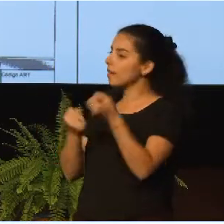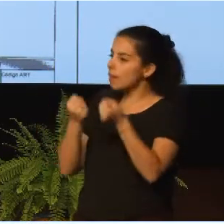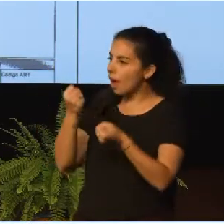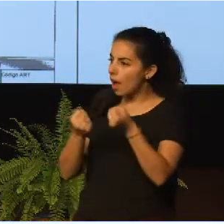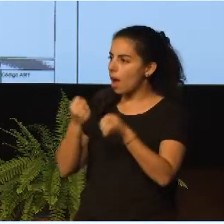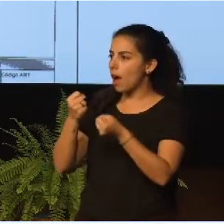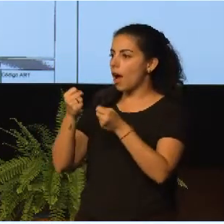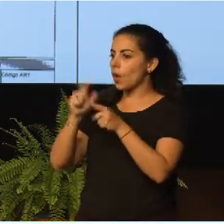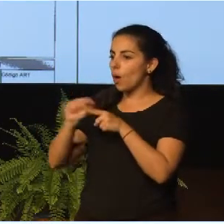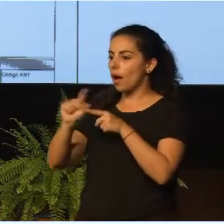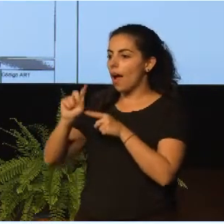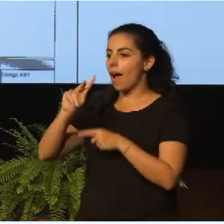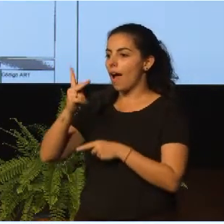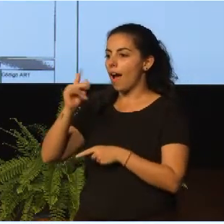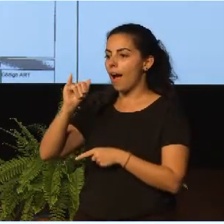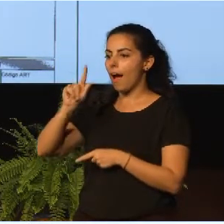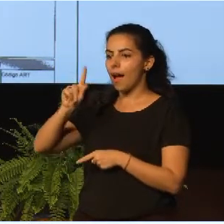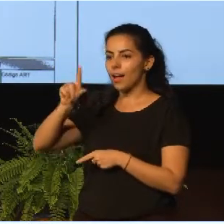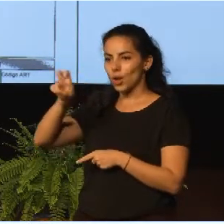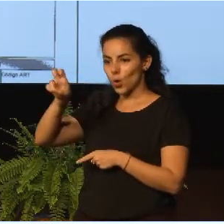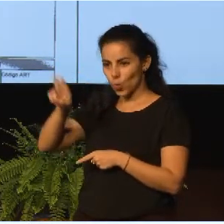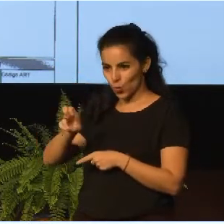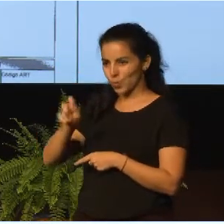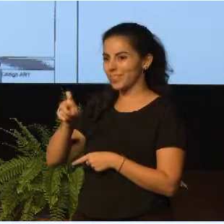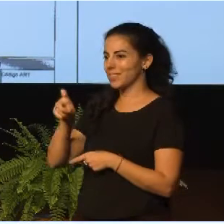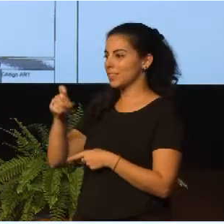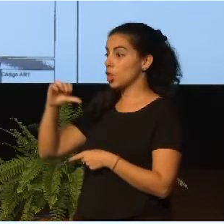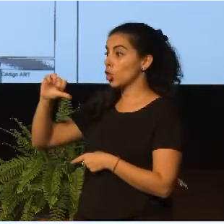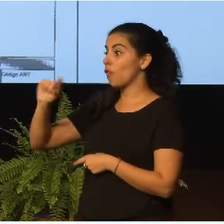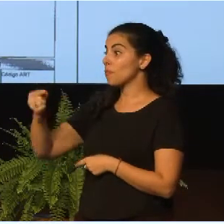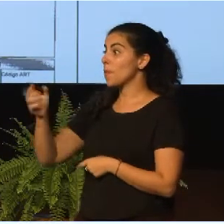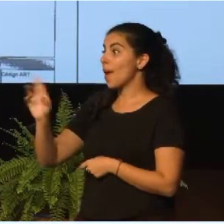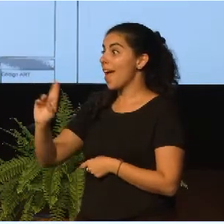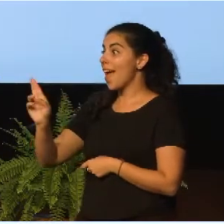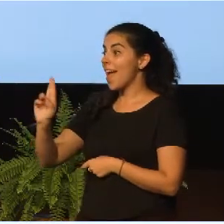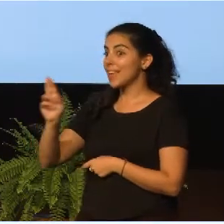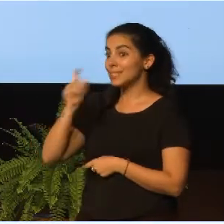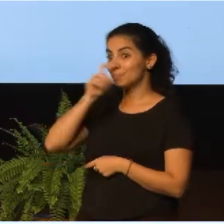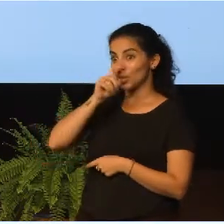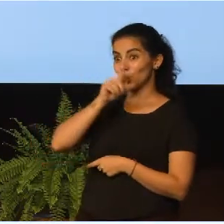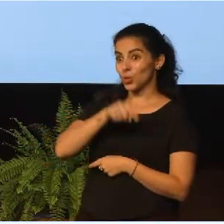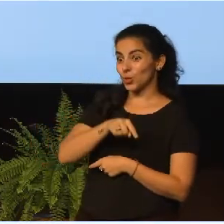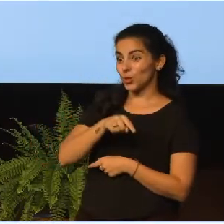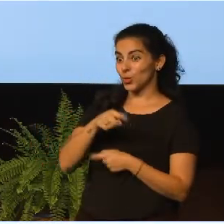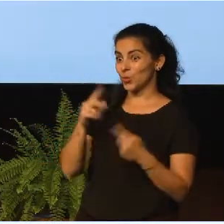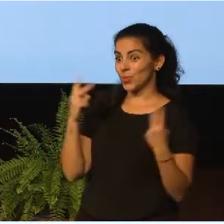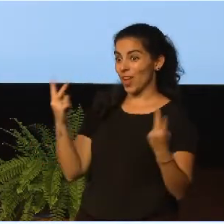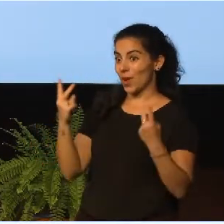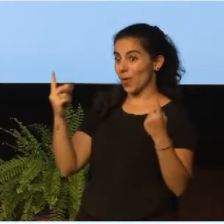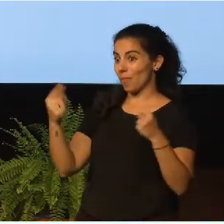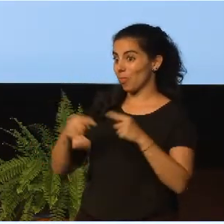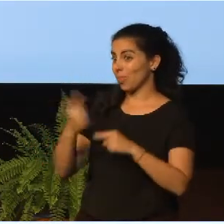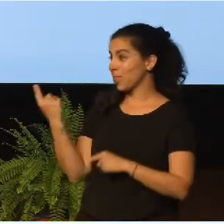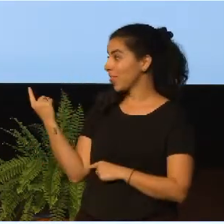automóvel Hilux, modelo não sei o quê, R$ 9.000. E vamos embora.